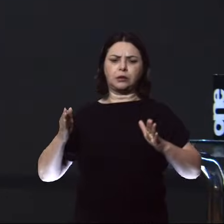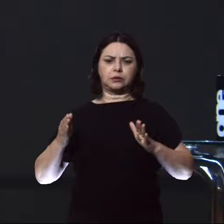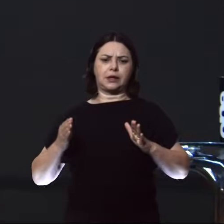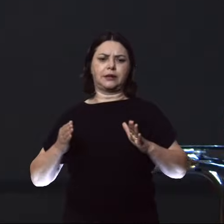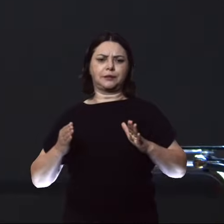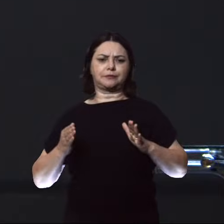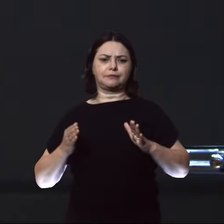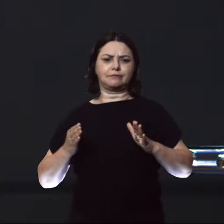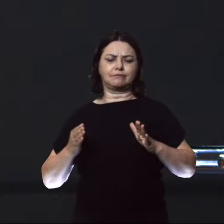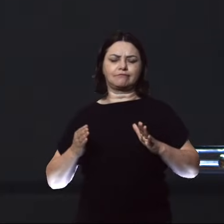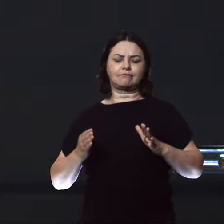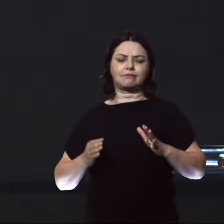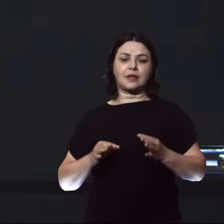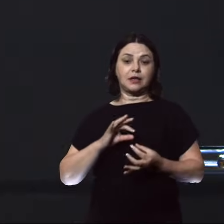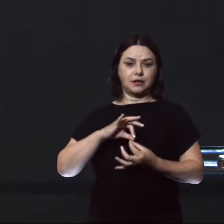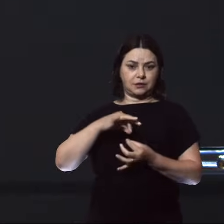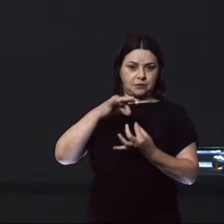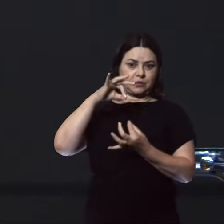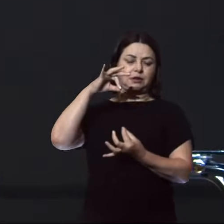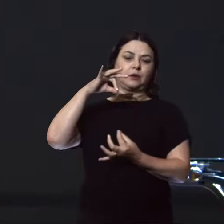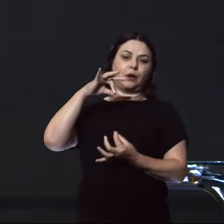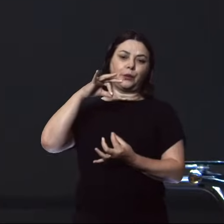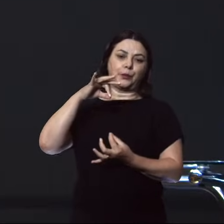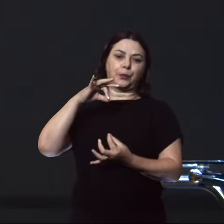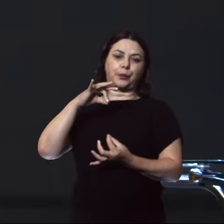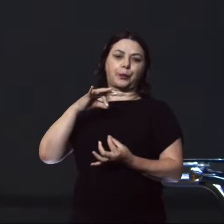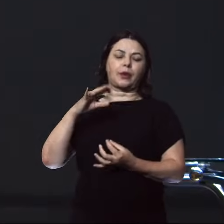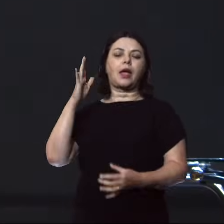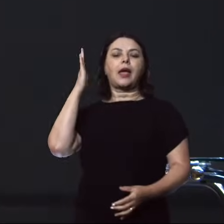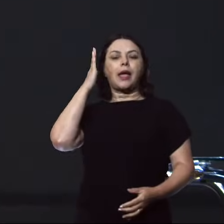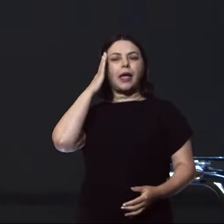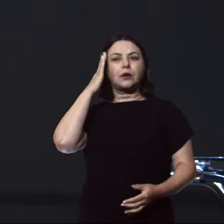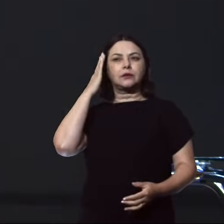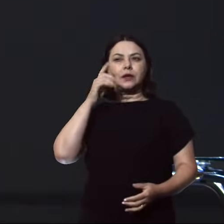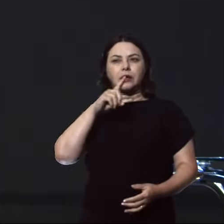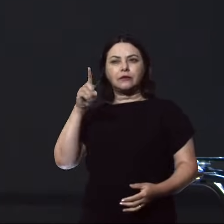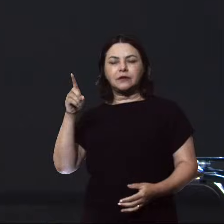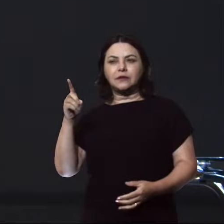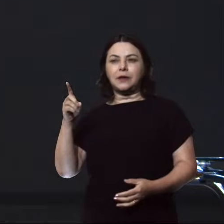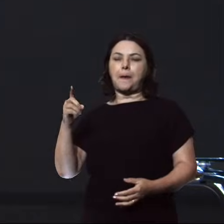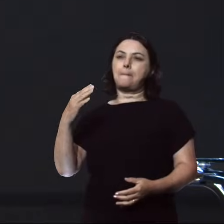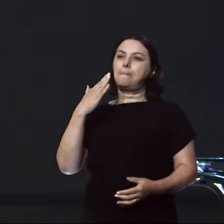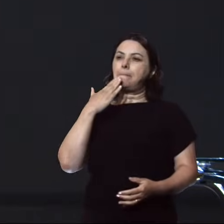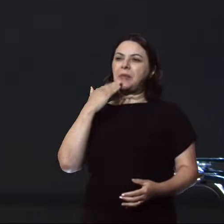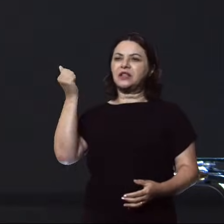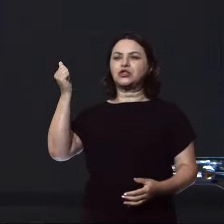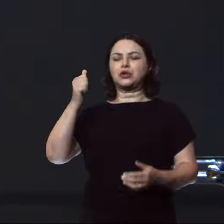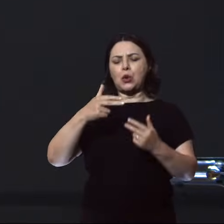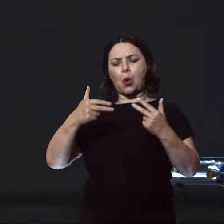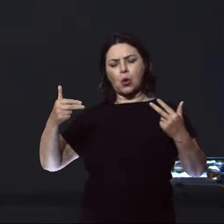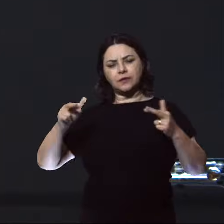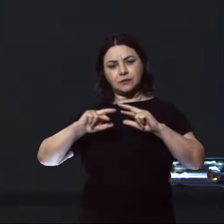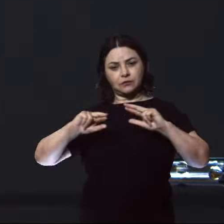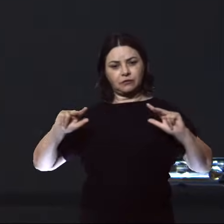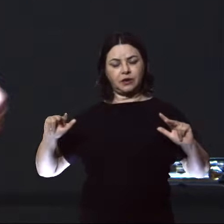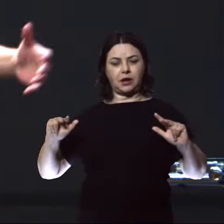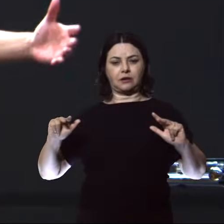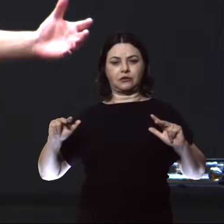espiritual em 2026? Eu sei que você já pediu muita coisa para que em 2026 seja